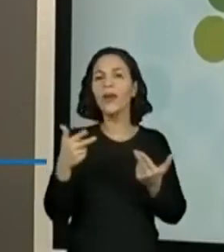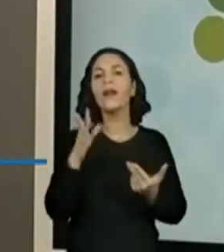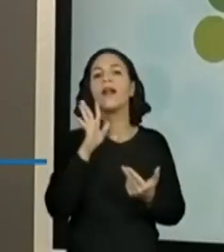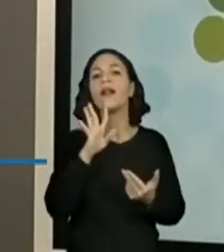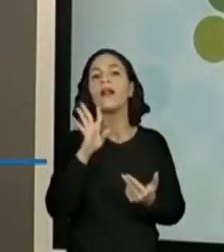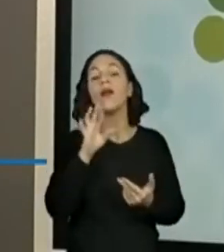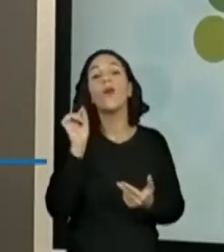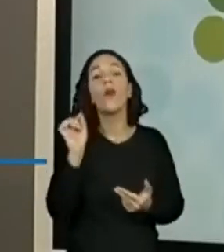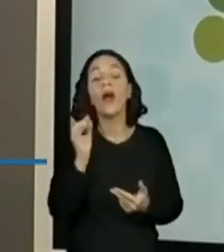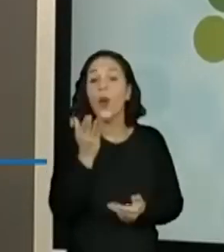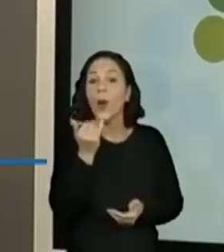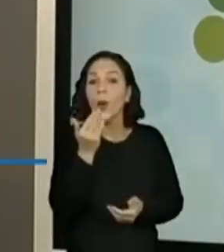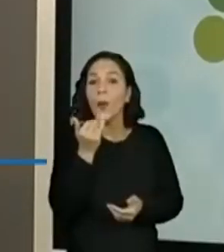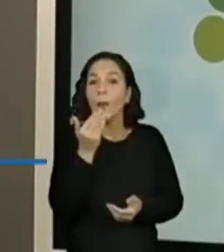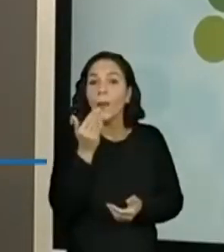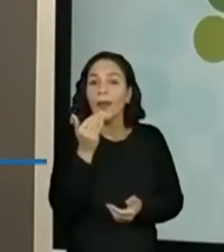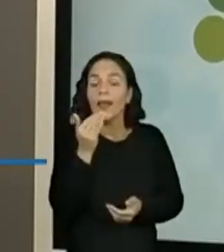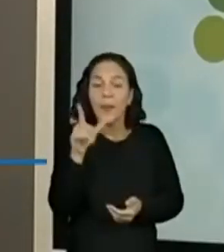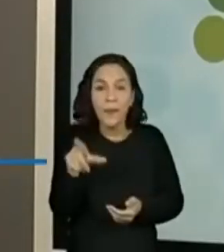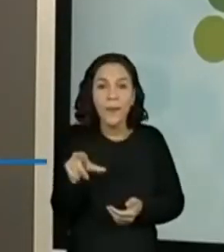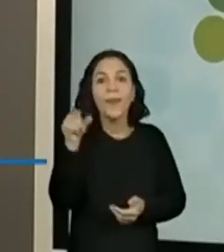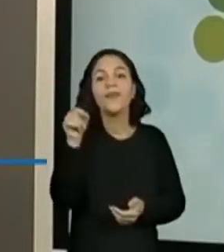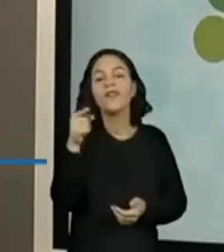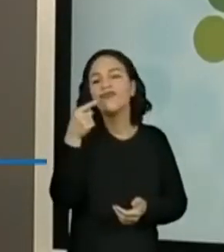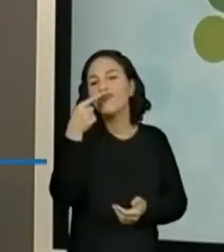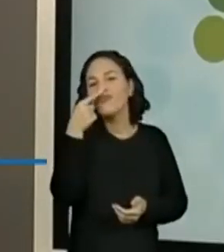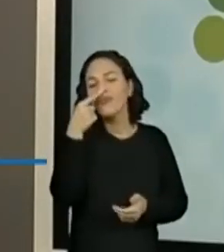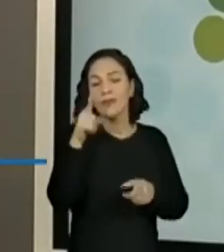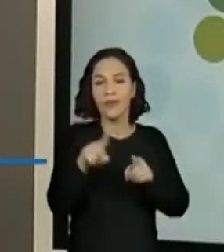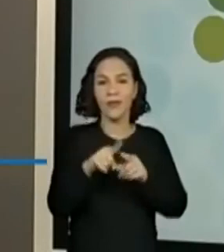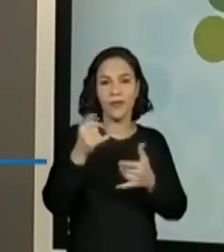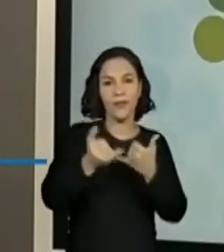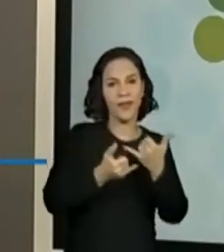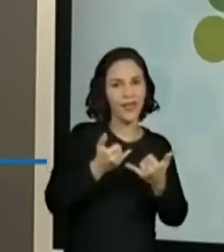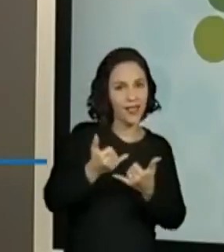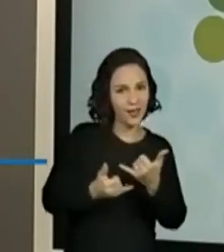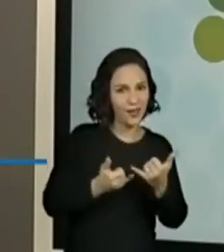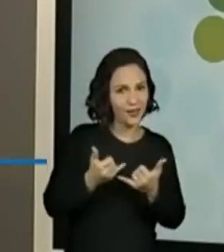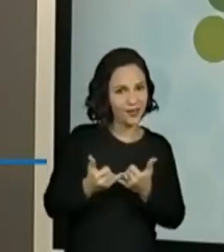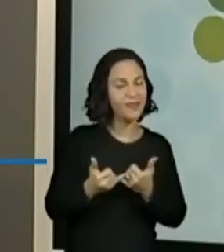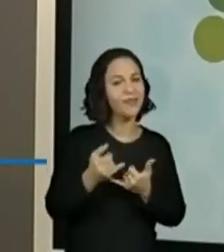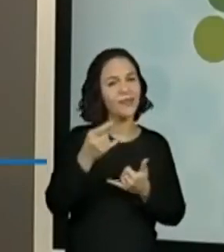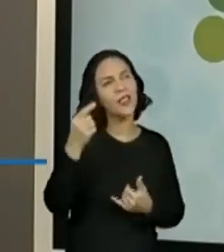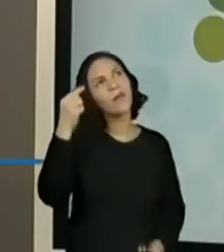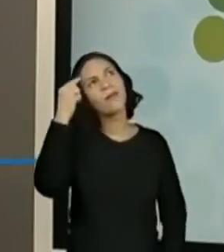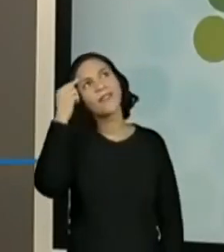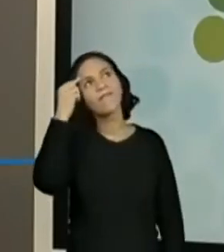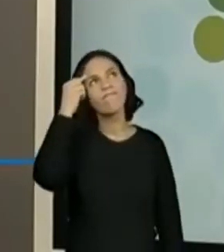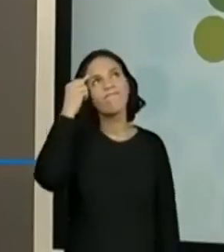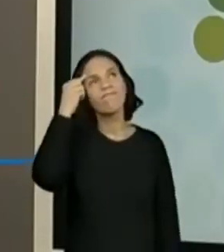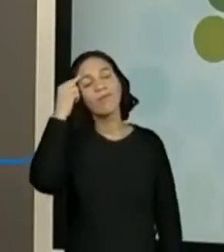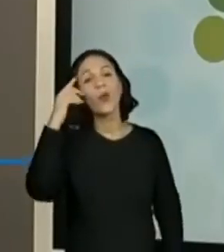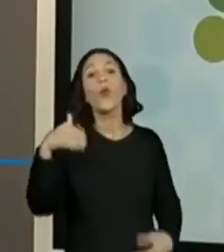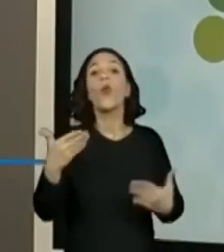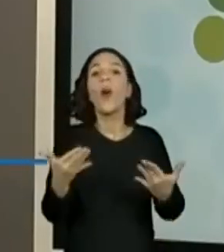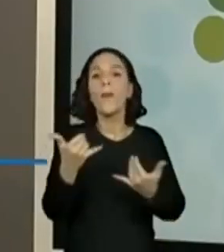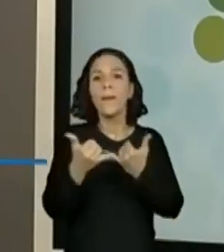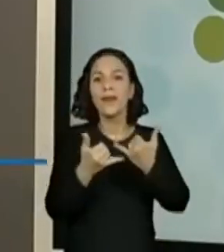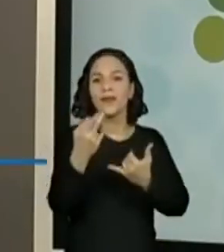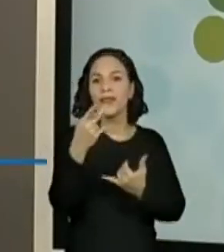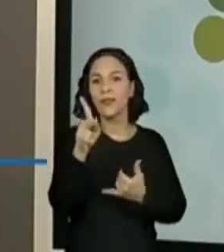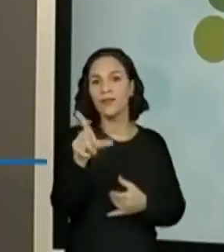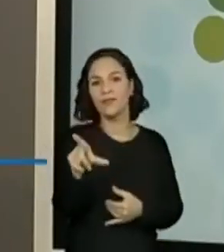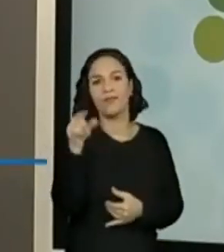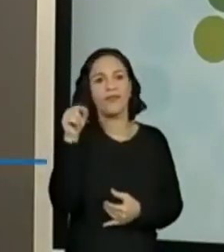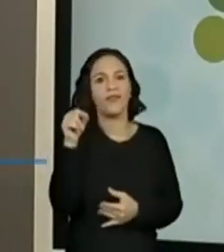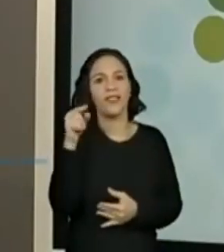nossa comida preferida e do nosso brinquedo preferido. Já vão pensando e já vão se preparando. Mas antes